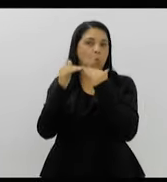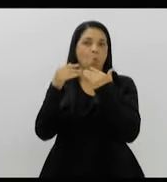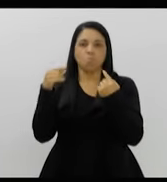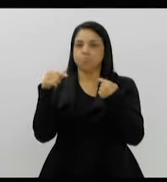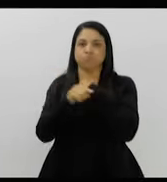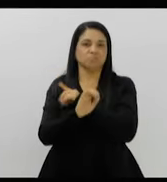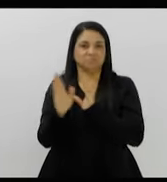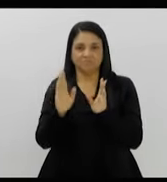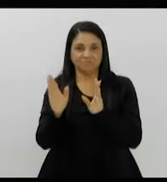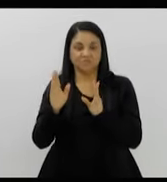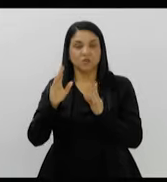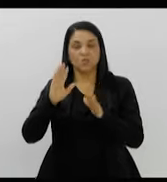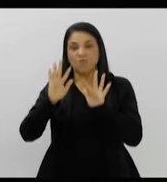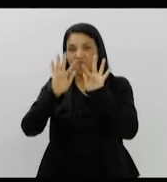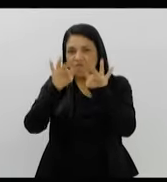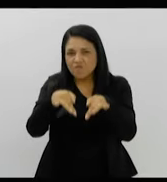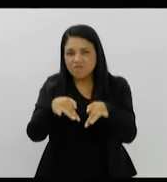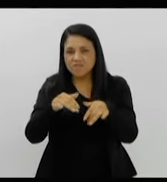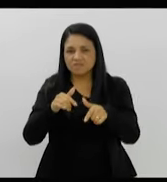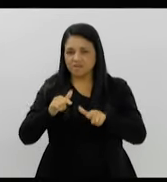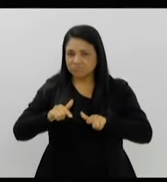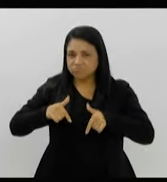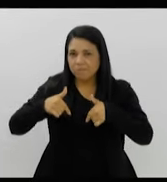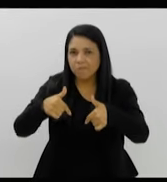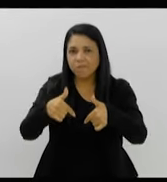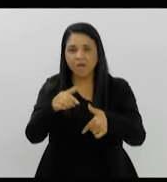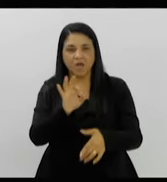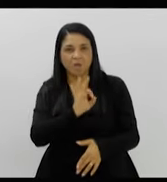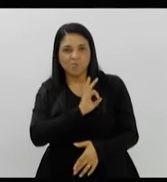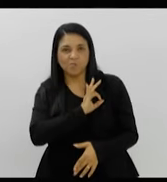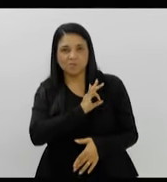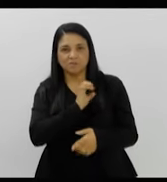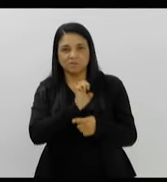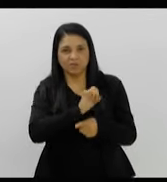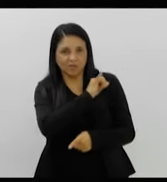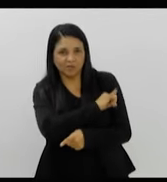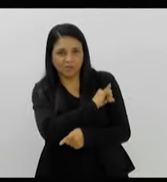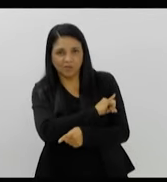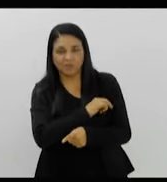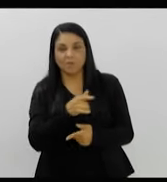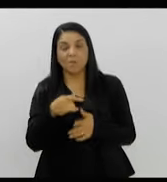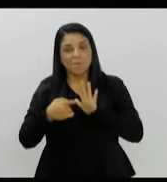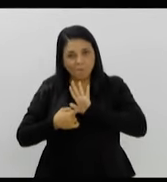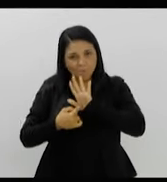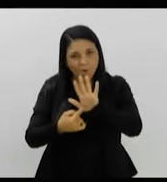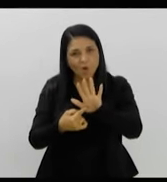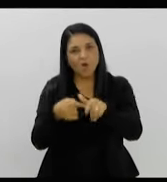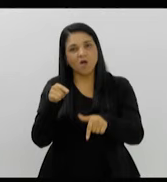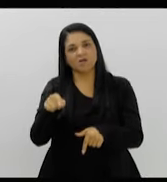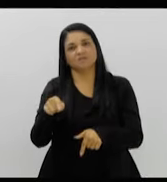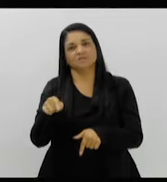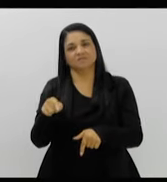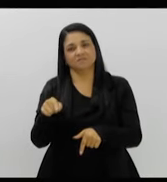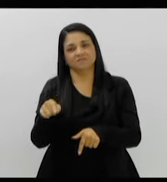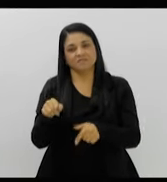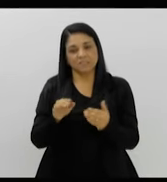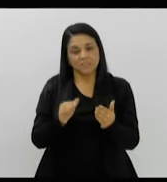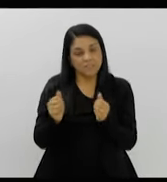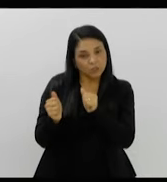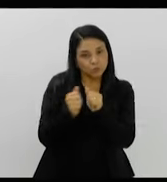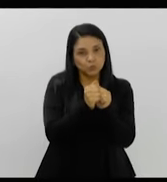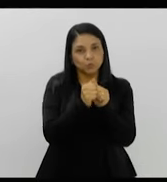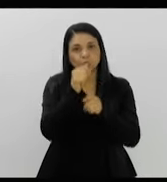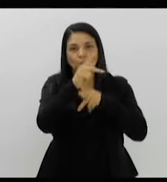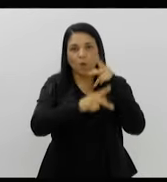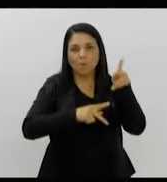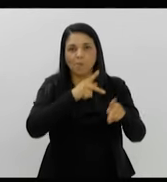com o fim das operações no estado do Rio de Janeiro mostre que você está ao lado da população